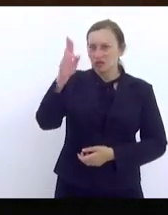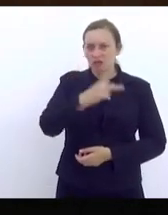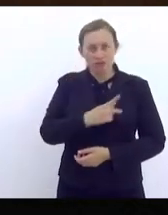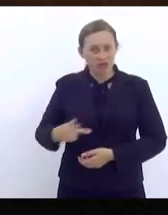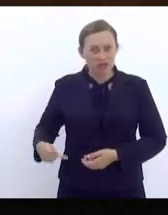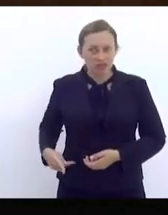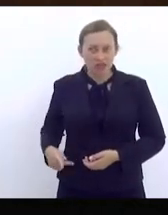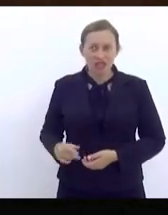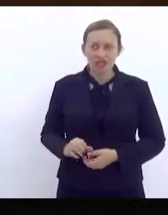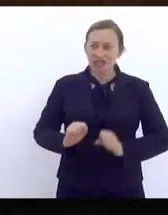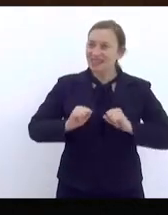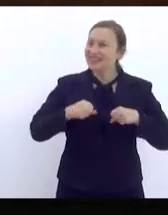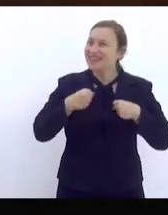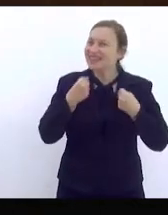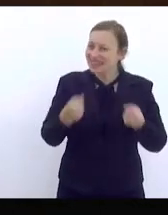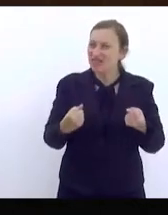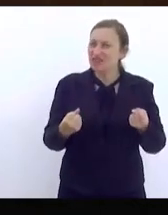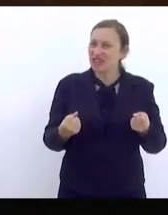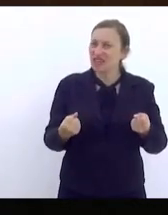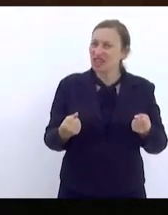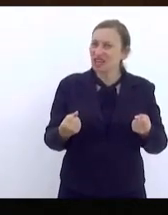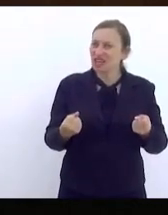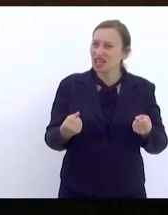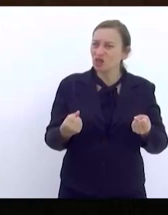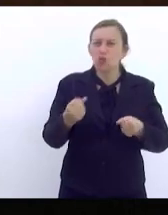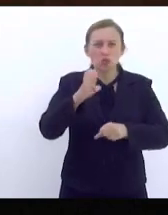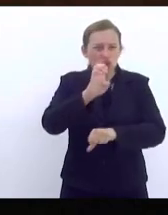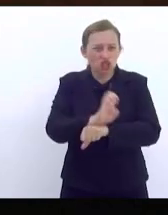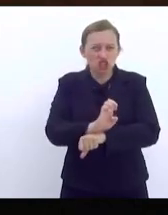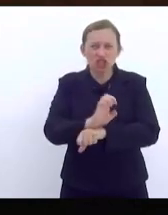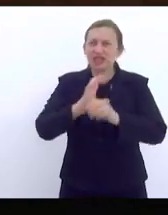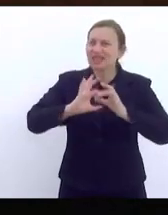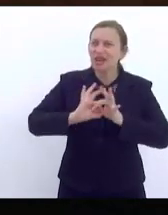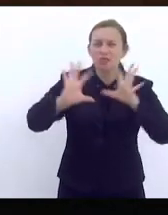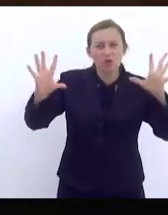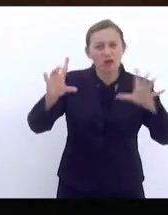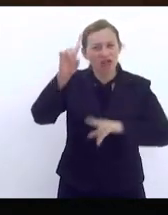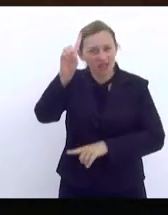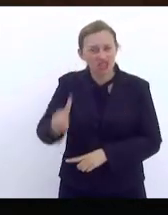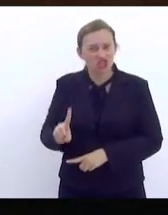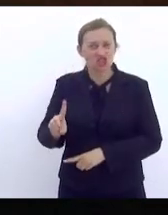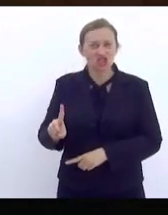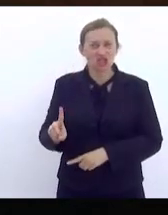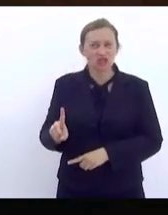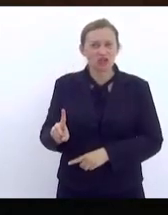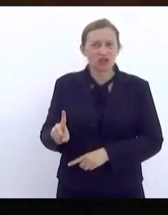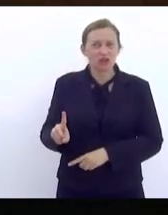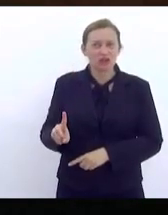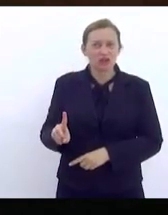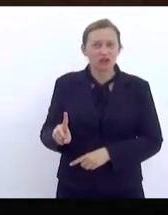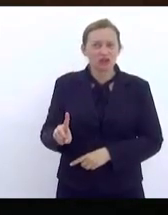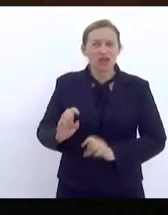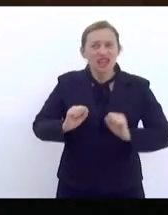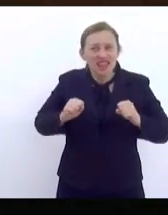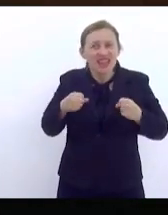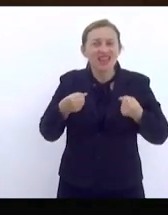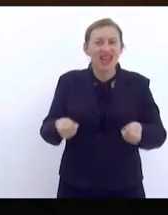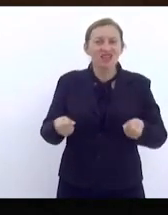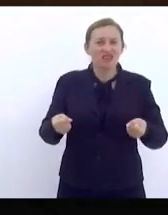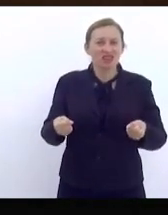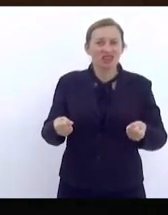se defendemos o estado democrático de direito defendemos